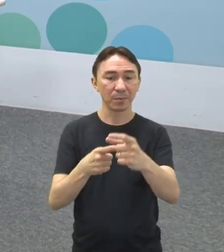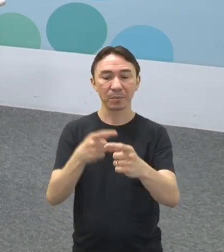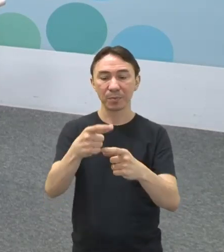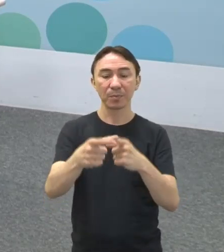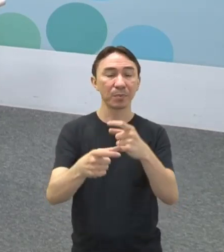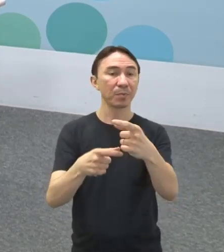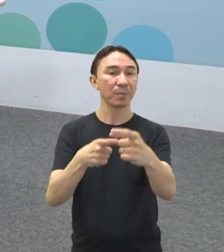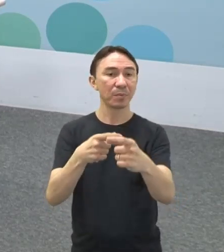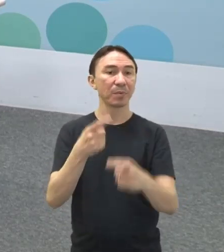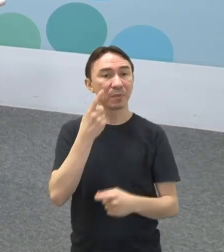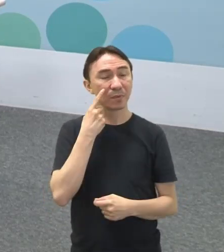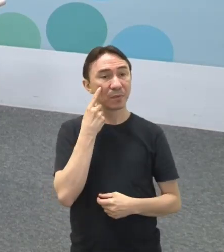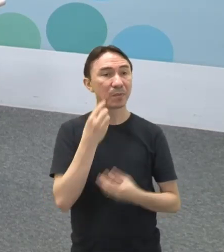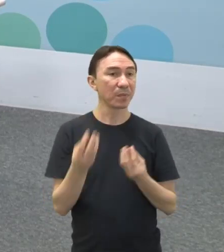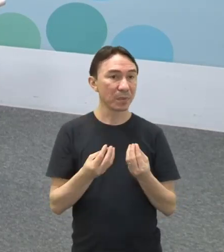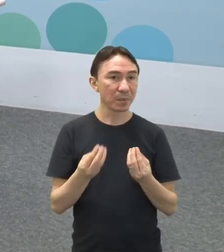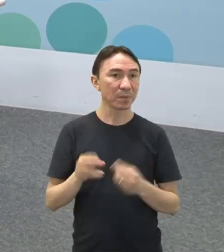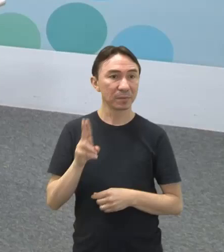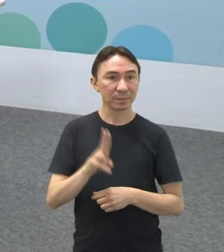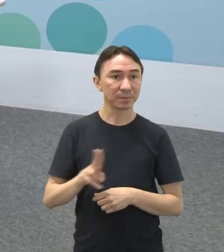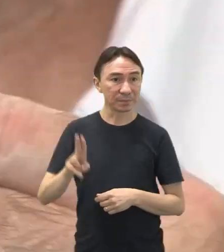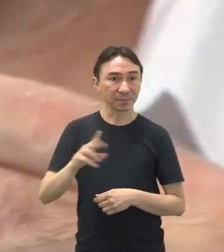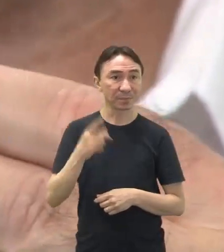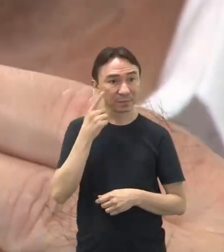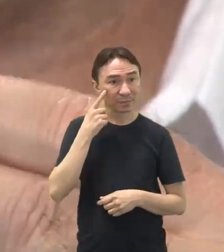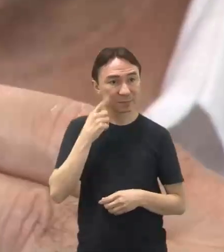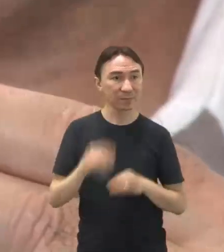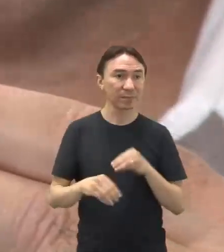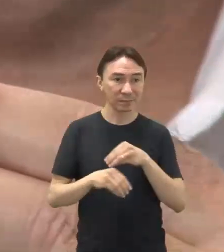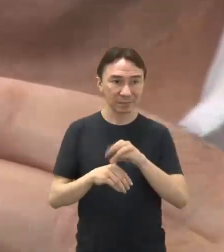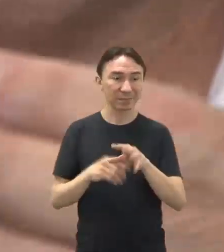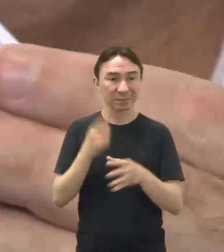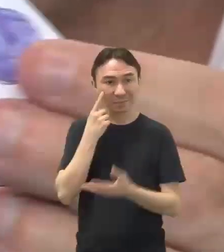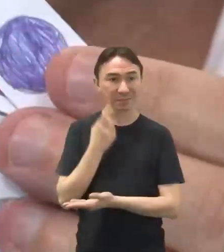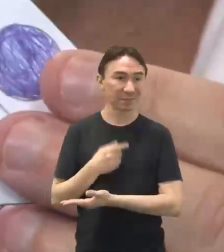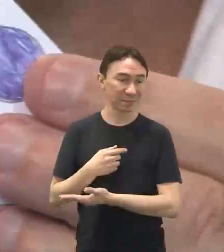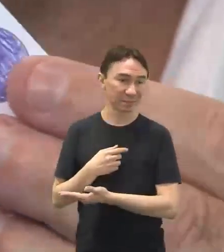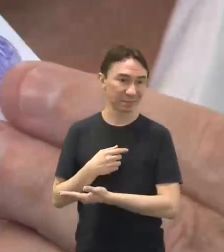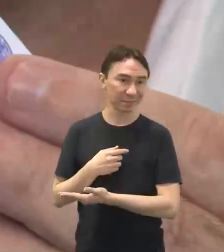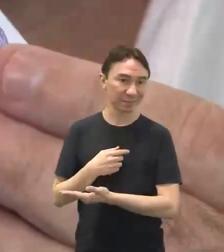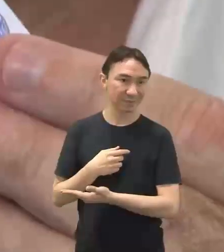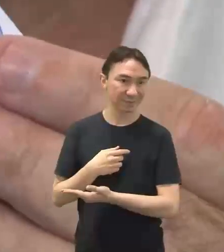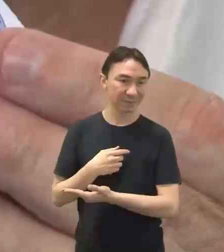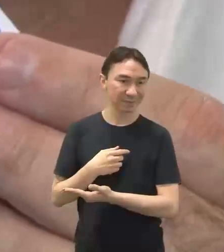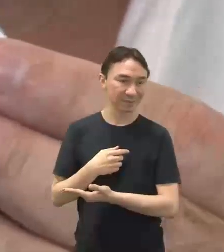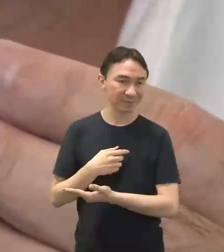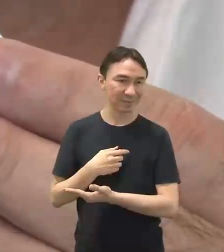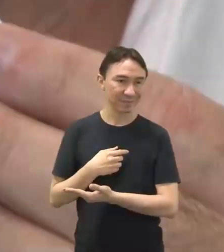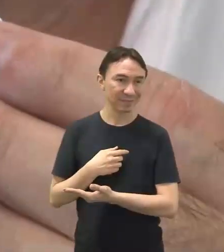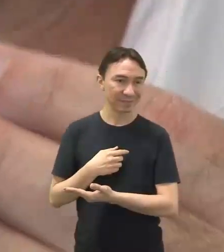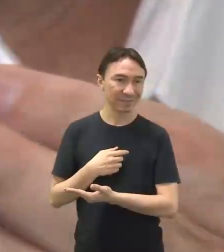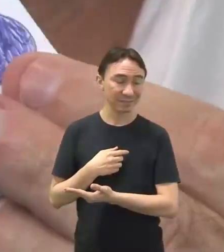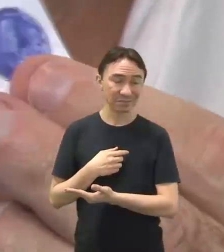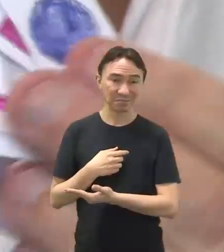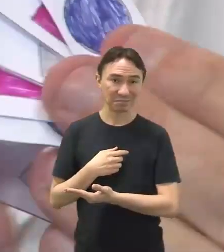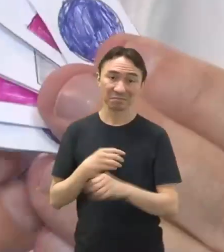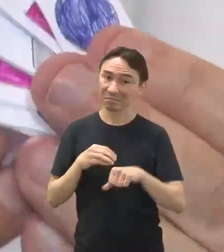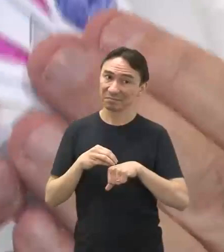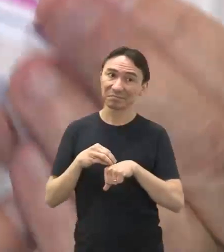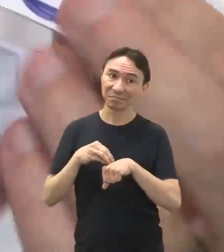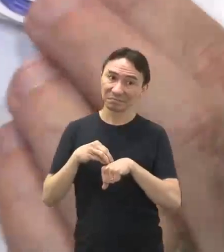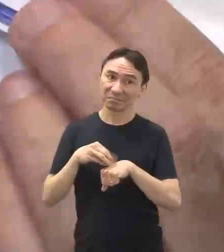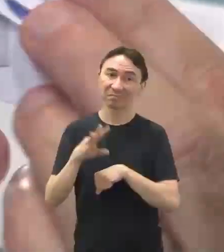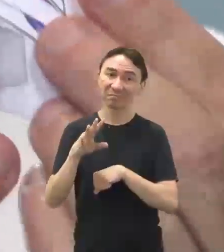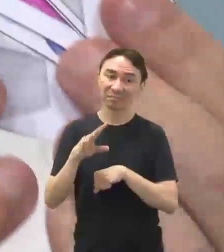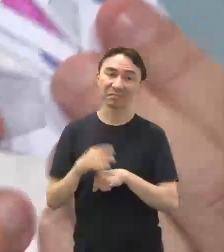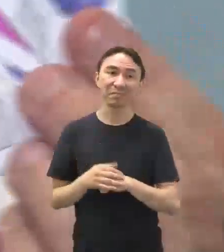os materiais utilizados nos alunos a gente tem aí a sugestão desse dominó que foi citado lá na tua mãe lá de anteriores